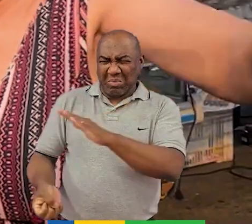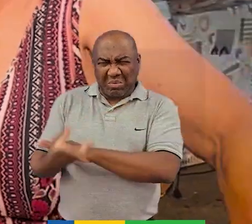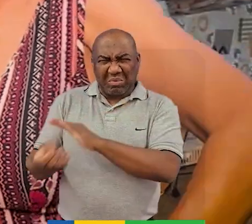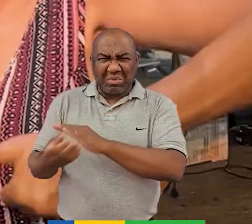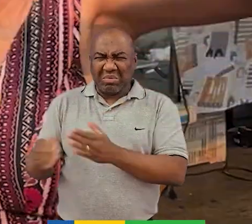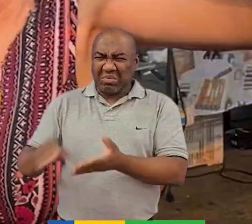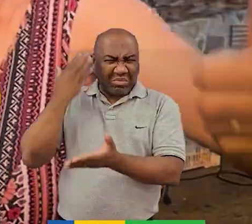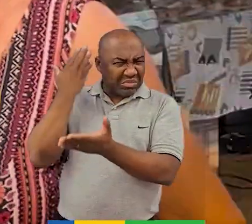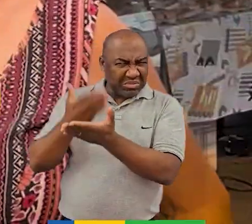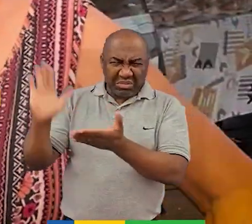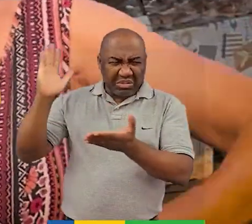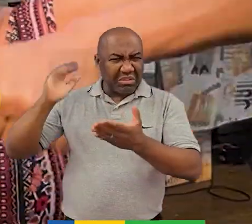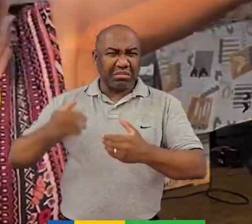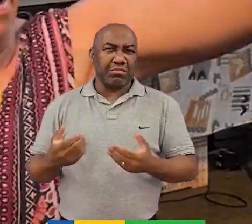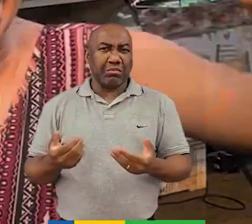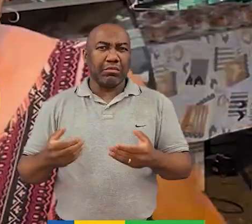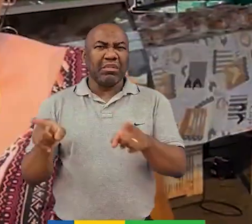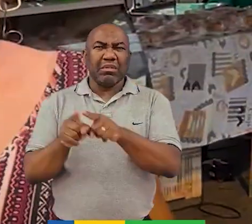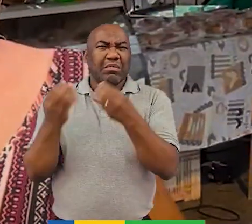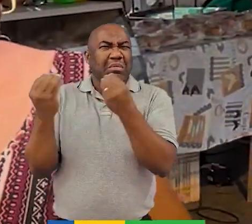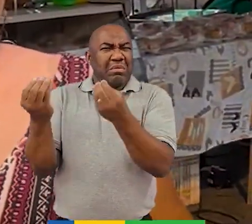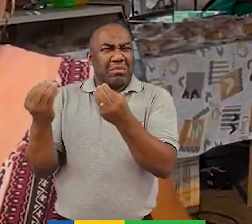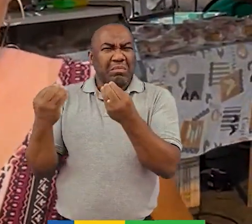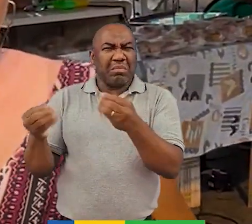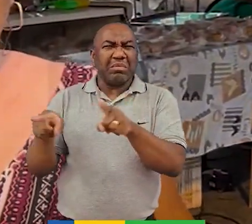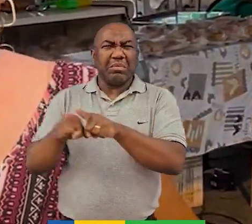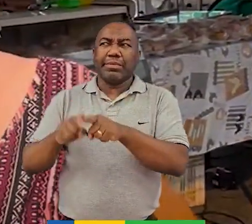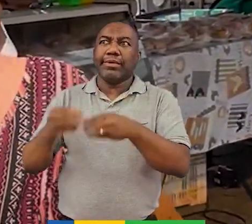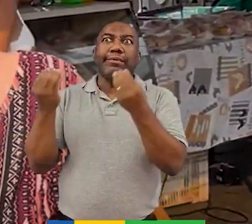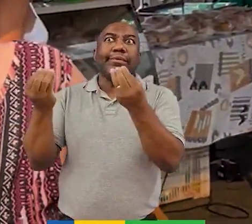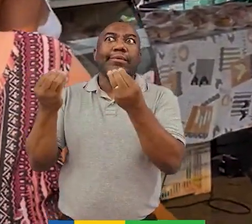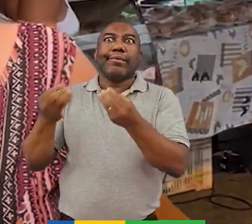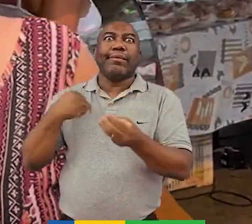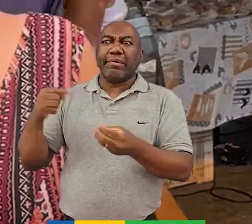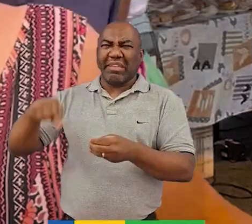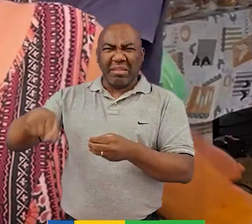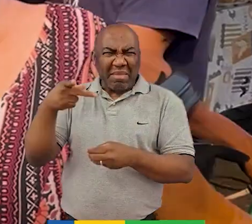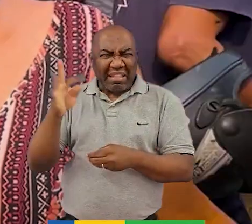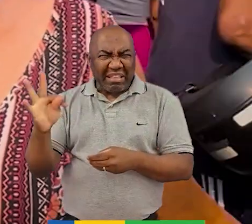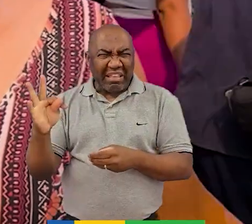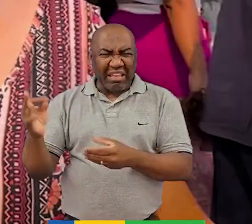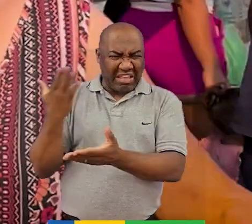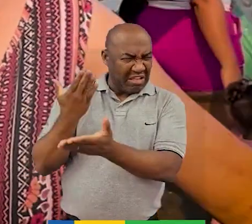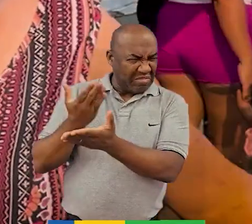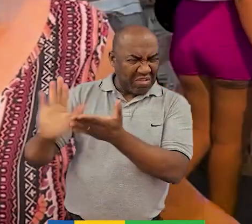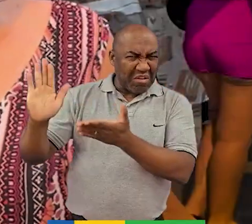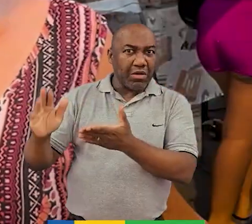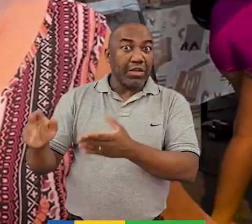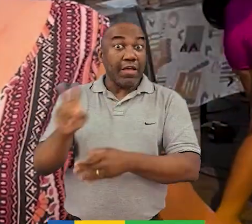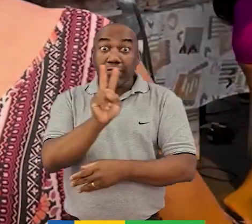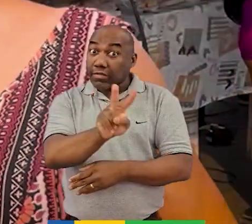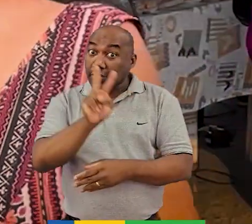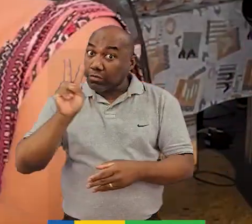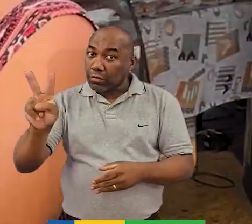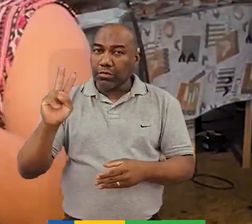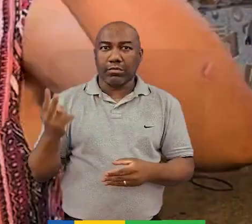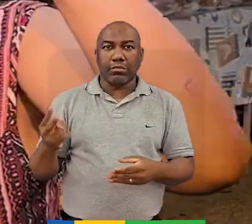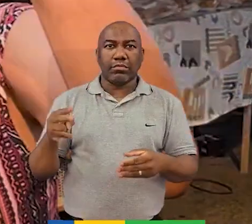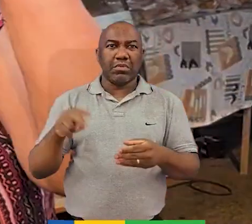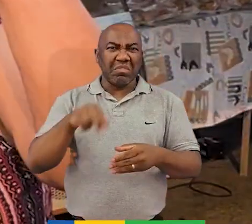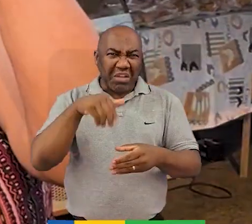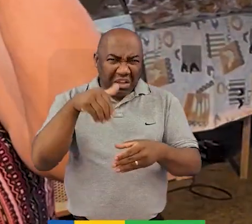tirar esses buracos, essa corrupção, essa roubalheira. Que é isso? Onde que nós estamos? Agora vem PT.